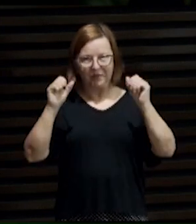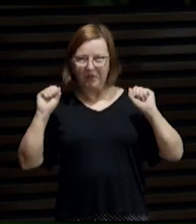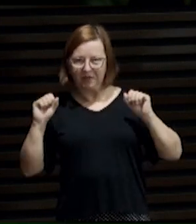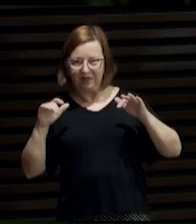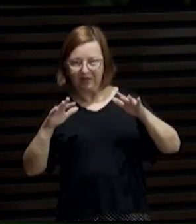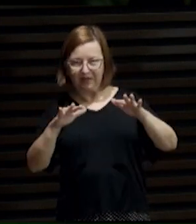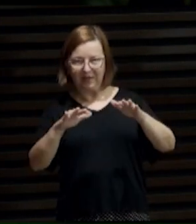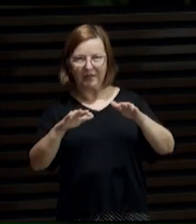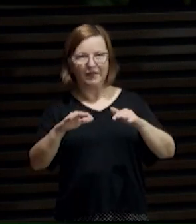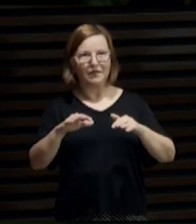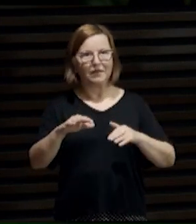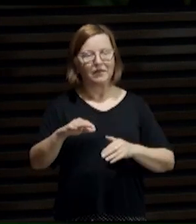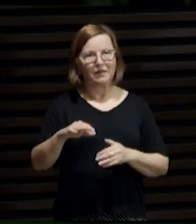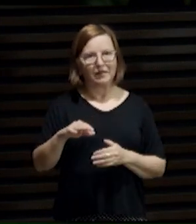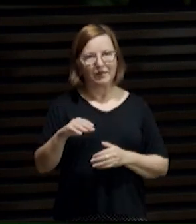do Cordeiro.